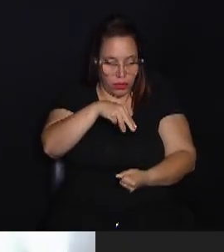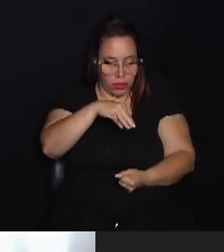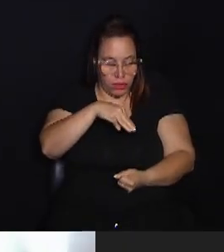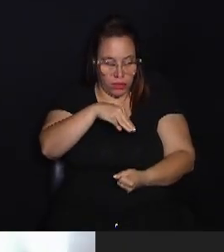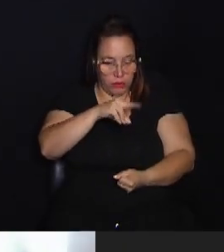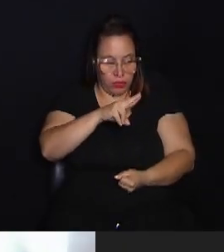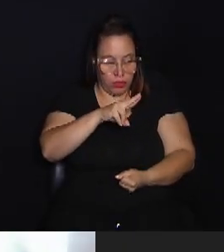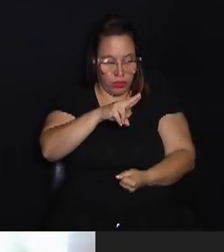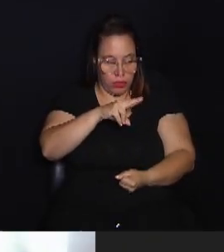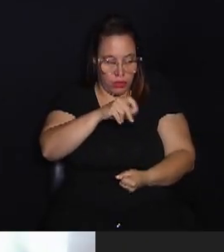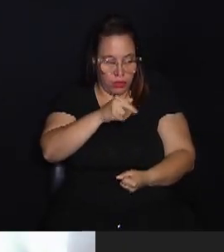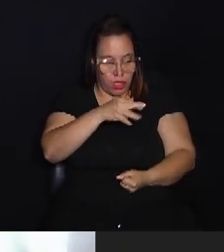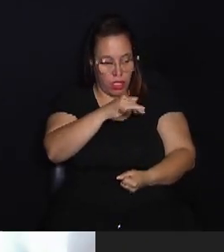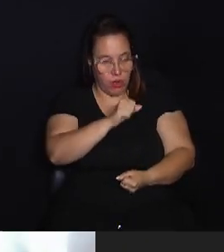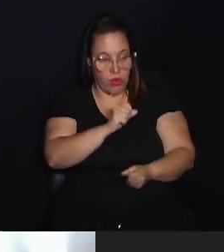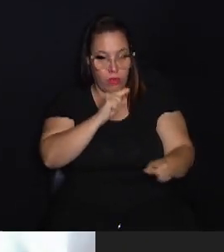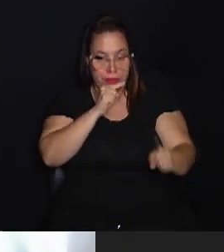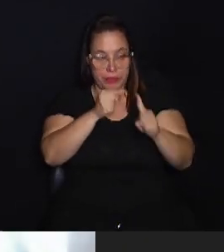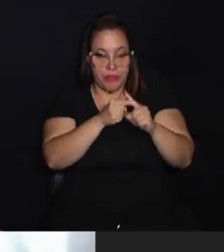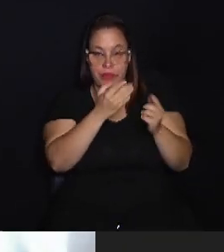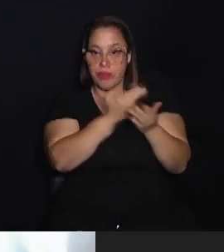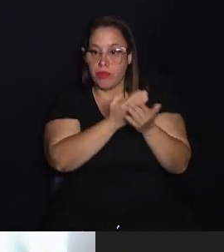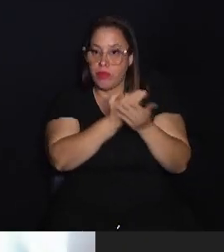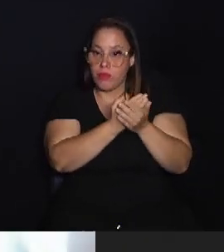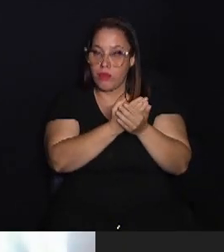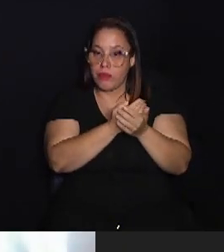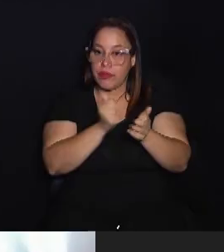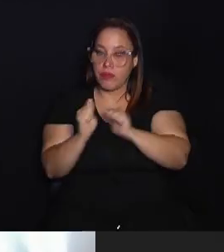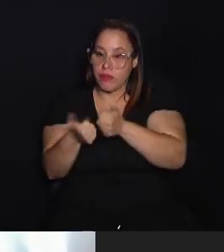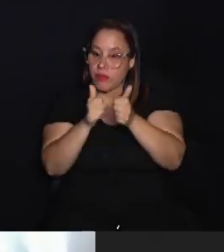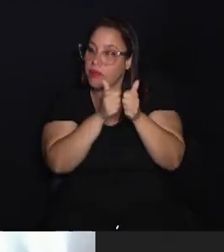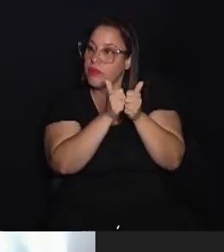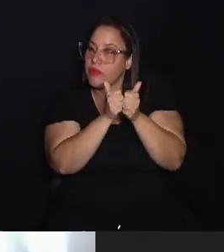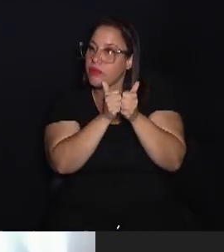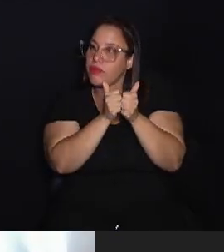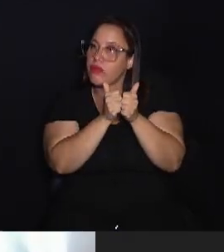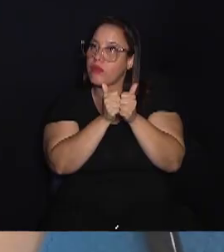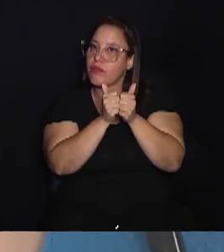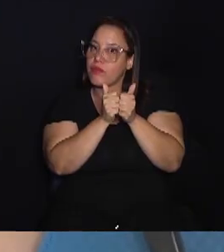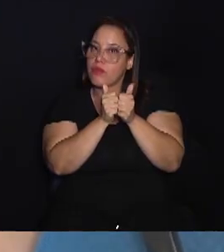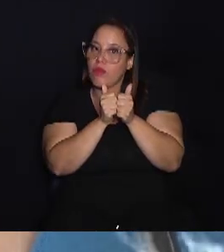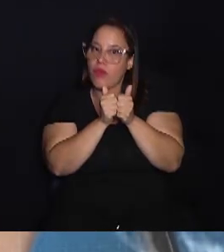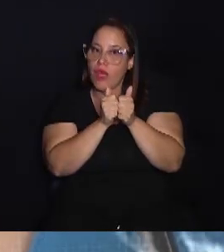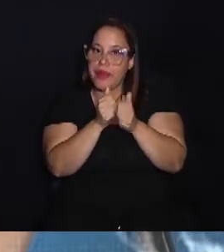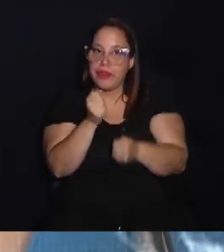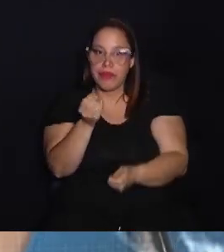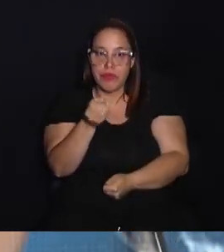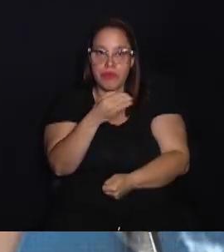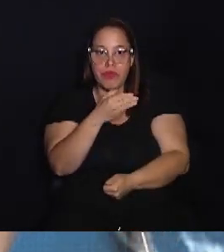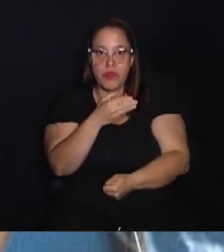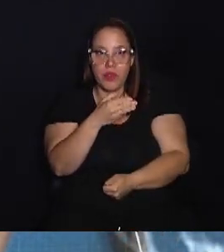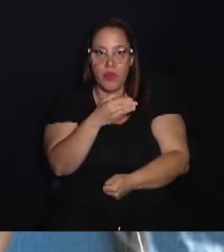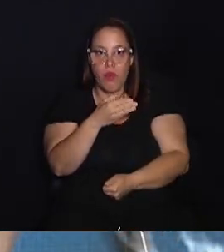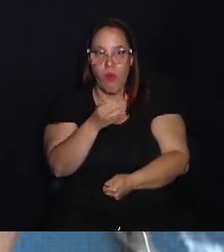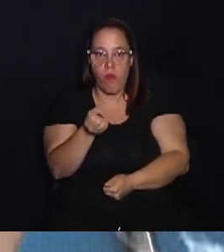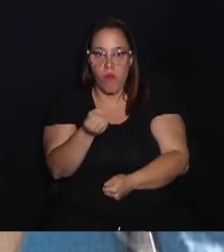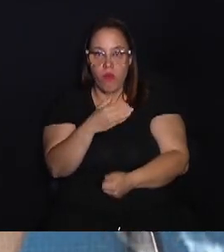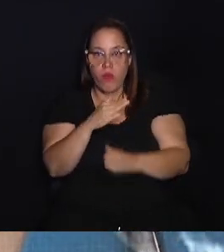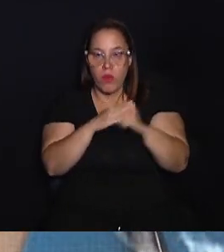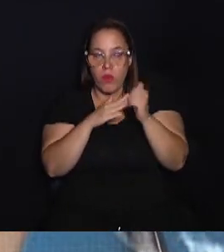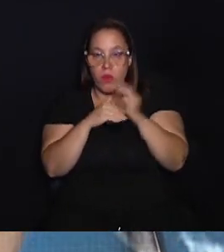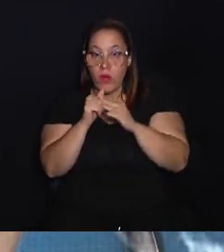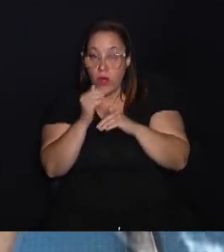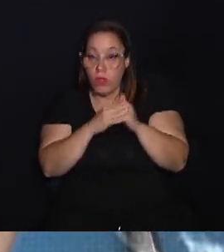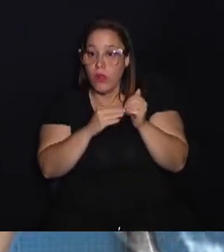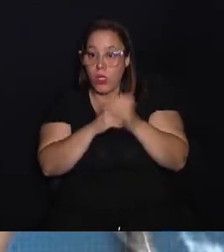imunoterapia. E o objetivo do estudo foi avaliar se essa novidade, se esse novo